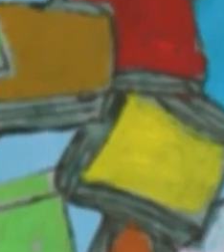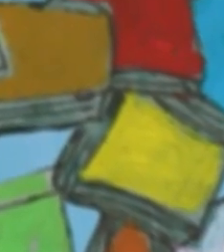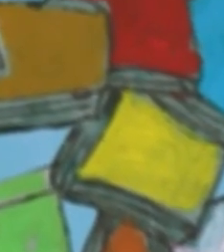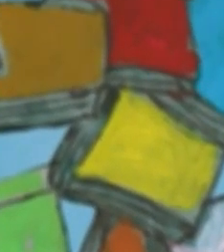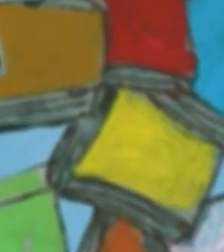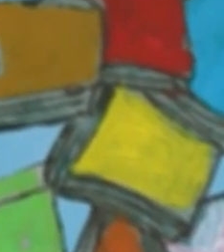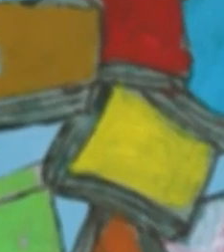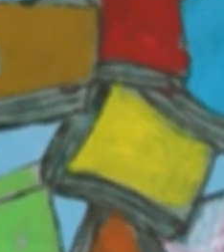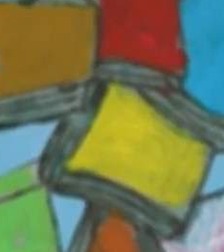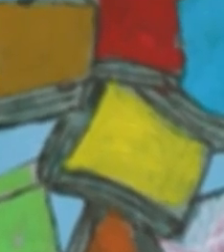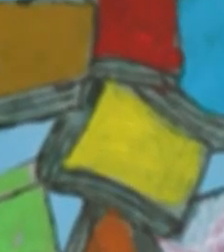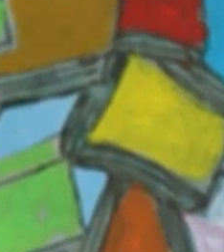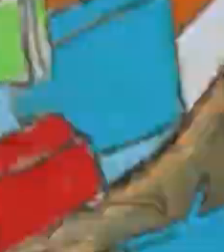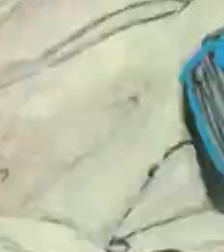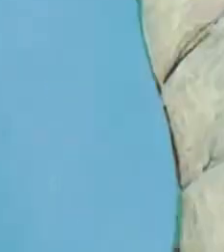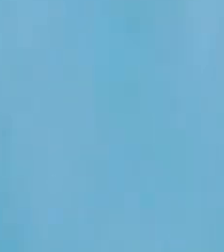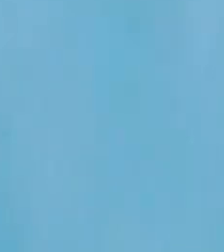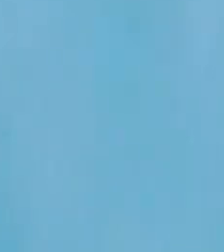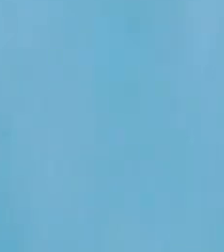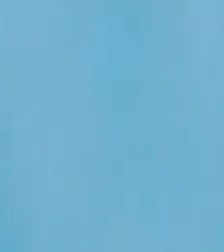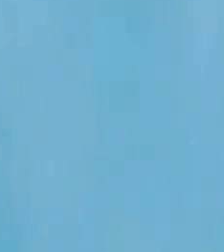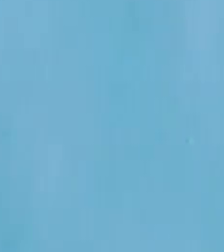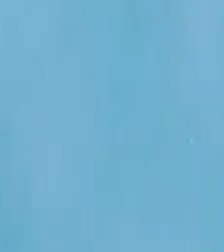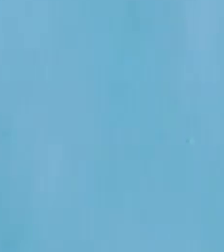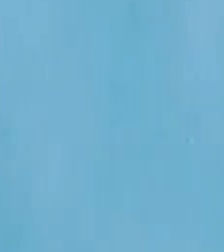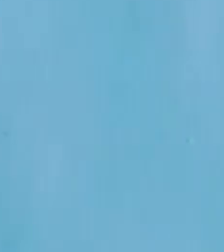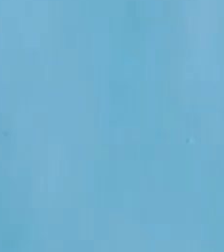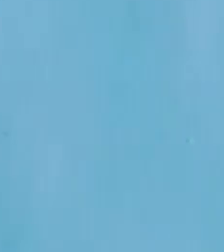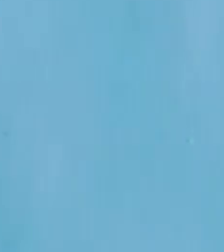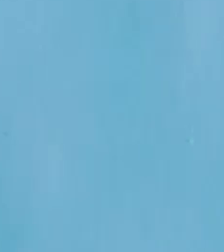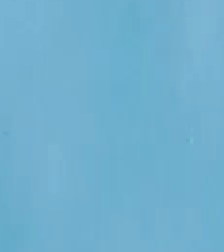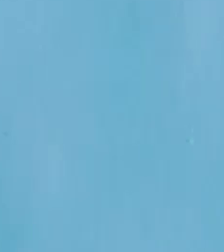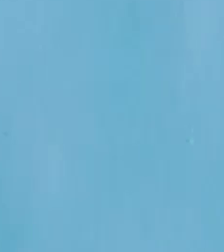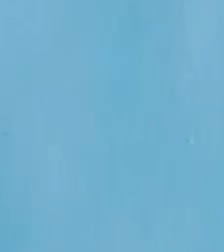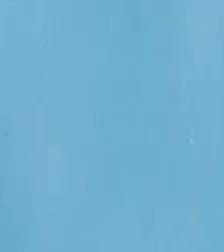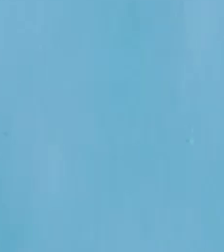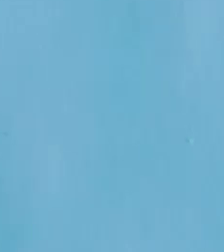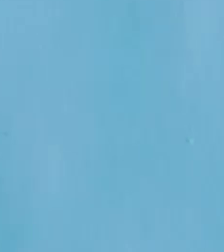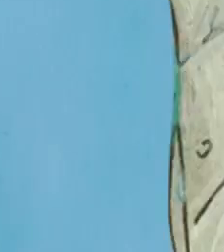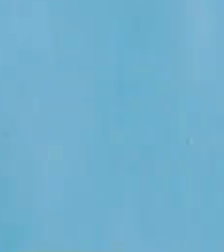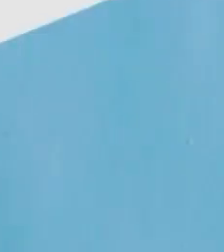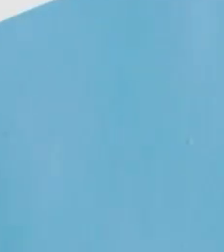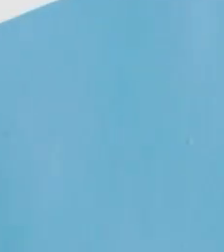Literário Internacional 2021, 10 a 20 de agosto. Programação virtual e gratuita em